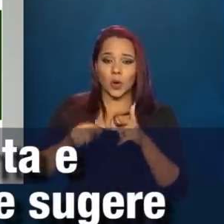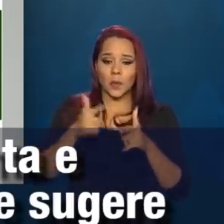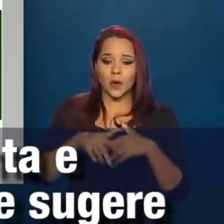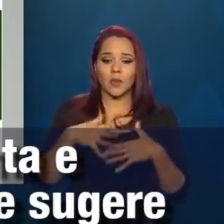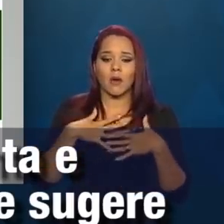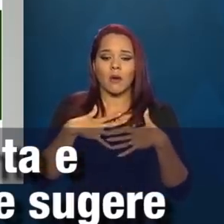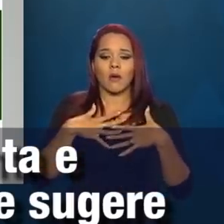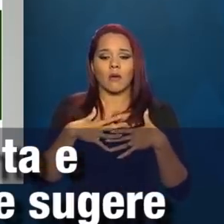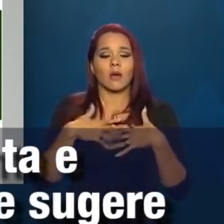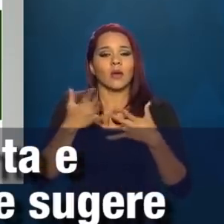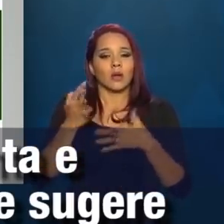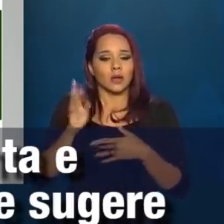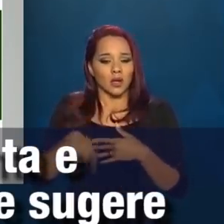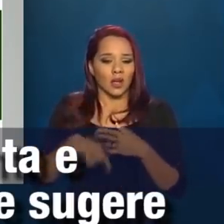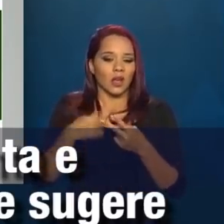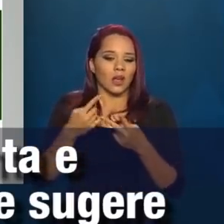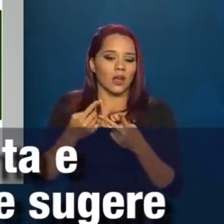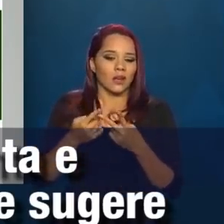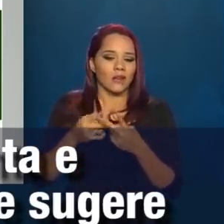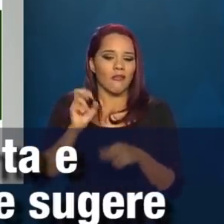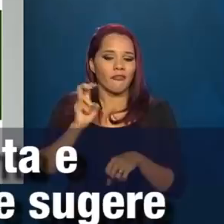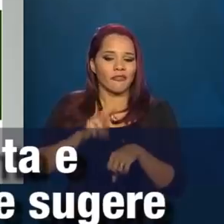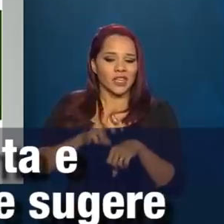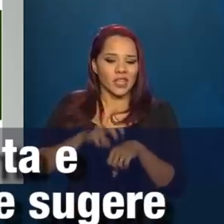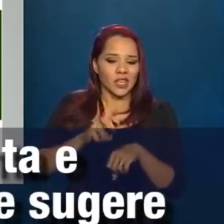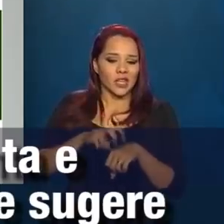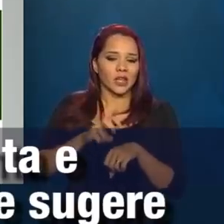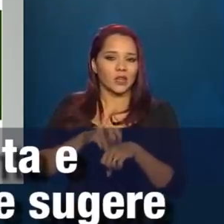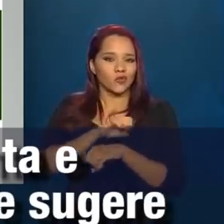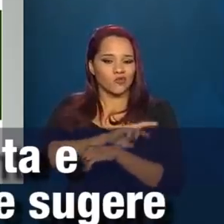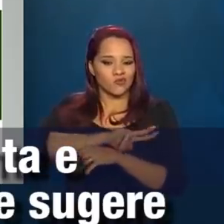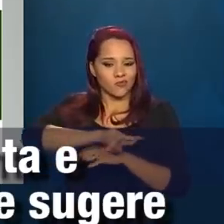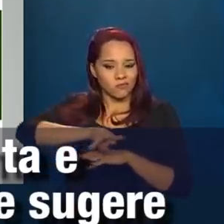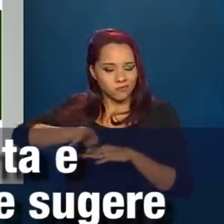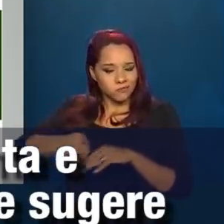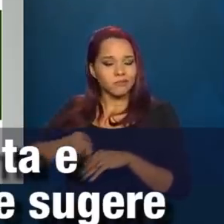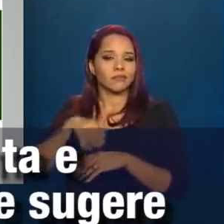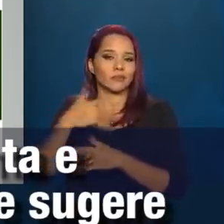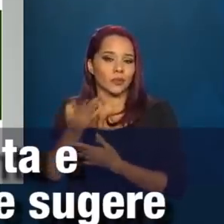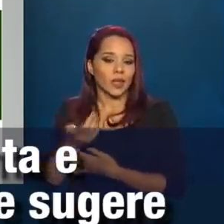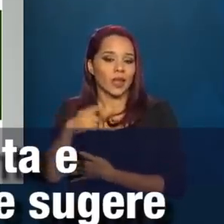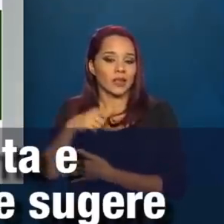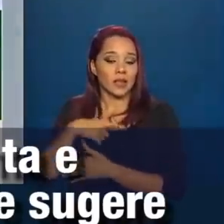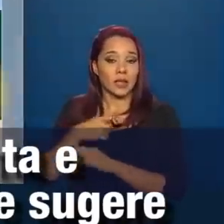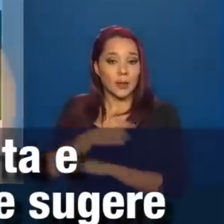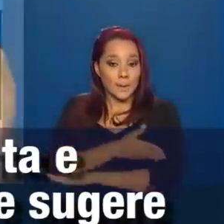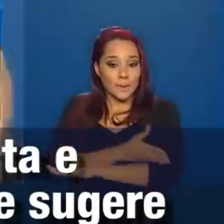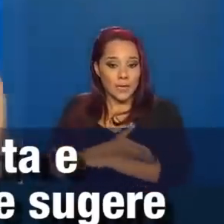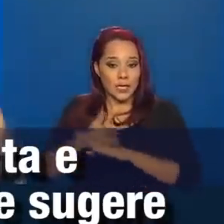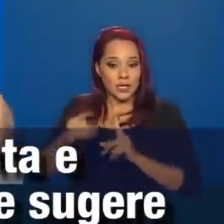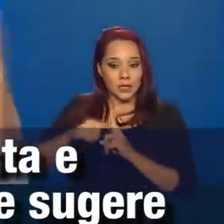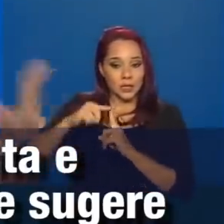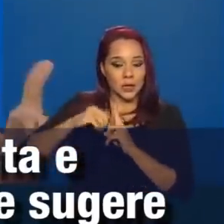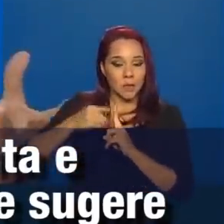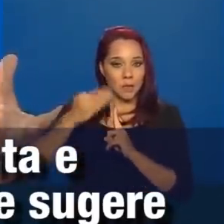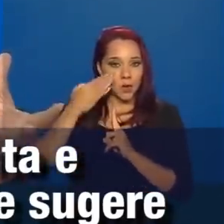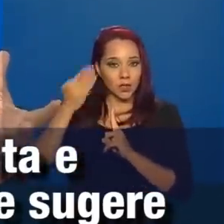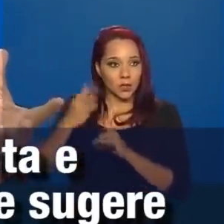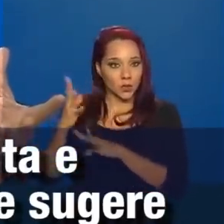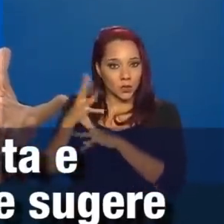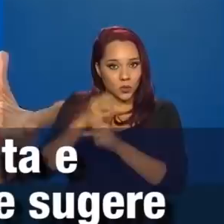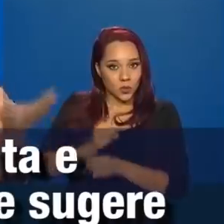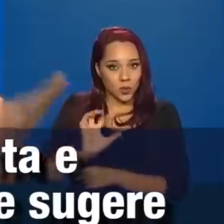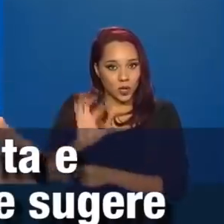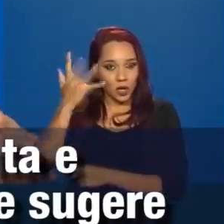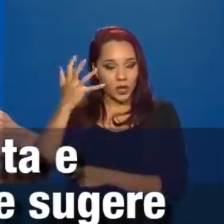respiratórios, como vírus sincicial, bocavírus, metapneumo, e essa barra branca mostrando o total de